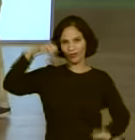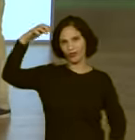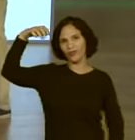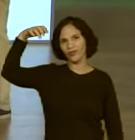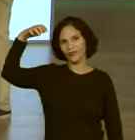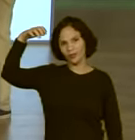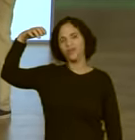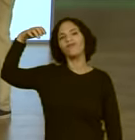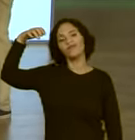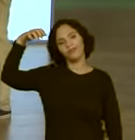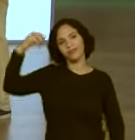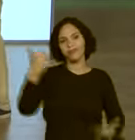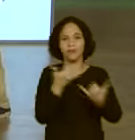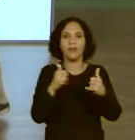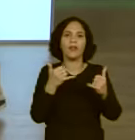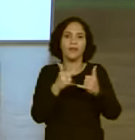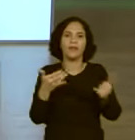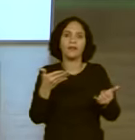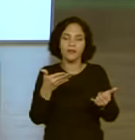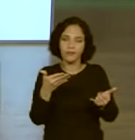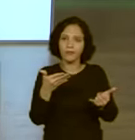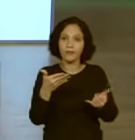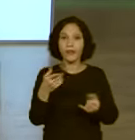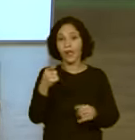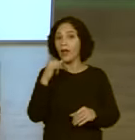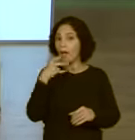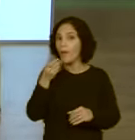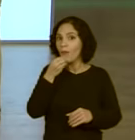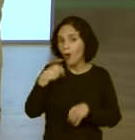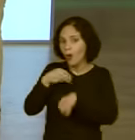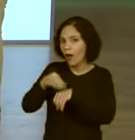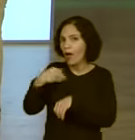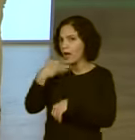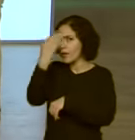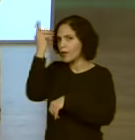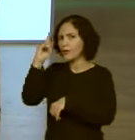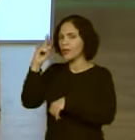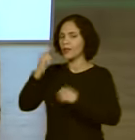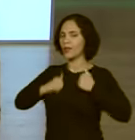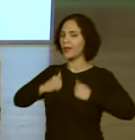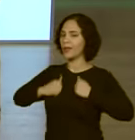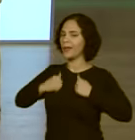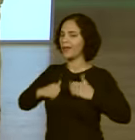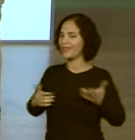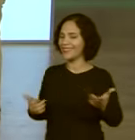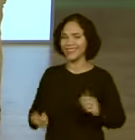certeza que tá aqui. Chuveiro elétrico, Já vou né? falar que eu não esqueço de tomar banho, ó. Ah, muito bem.